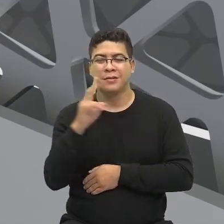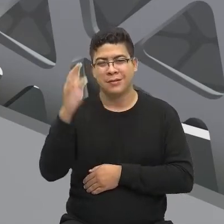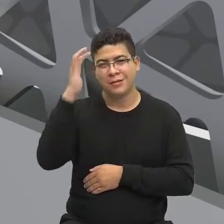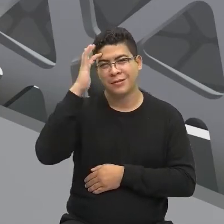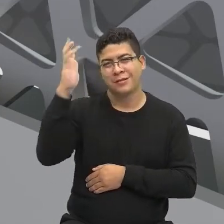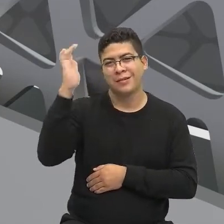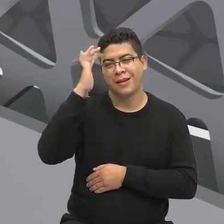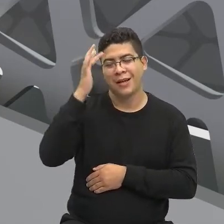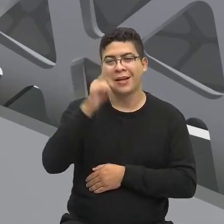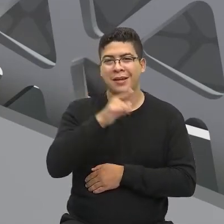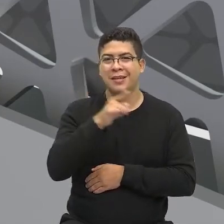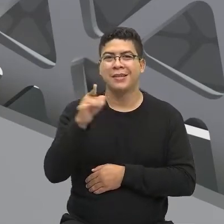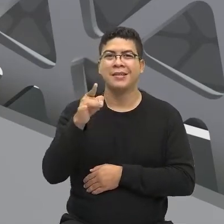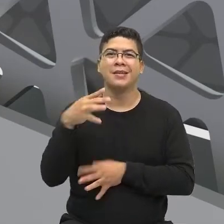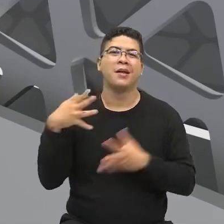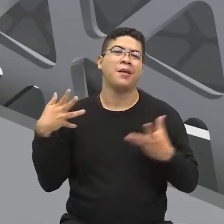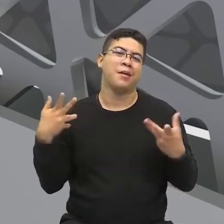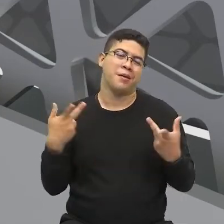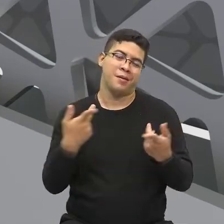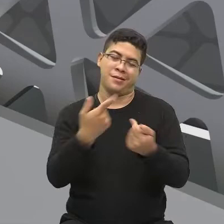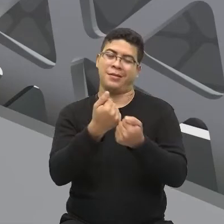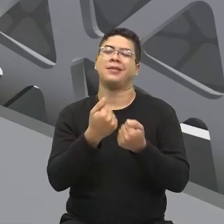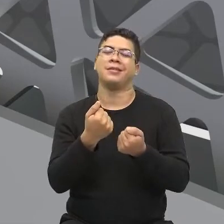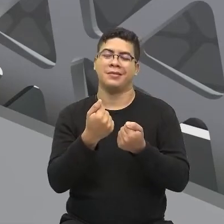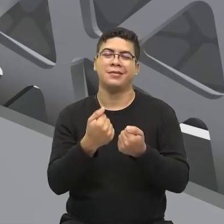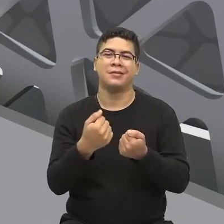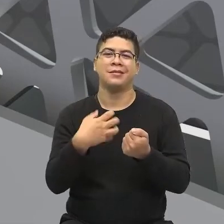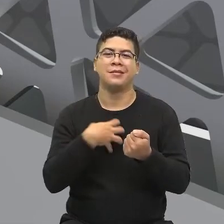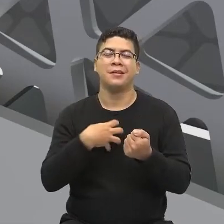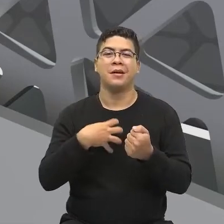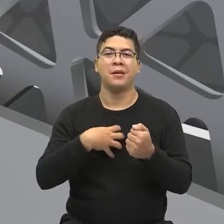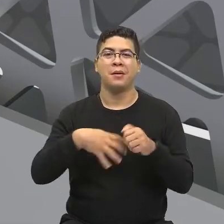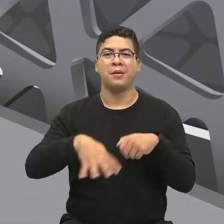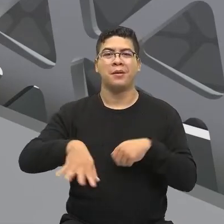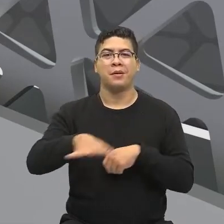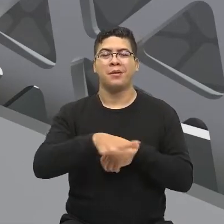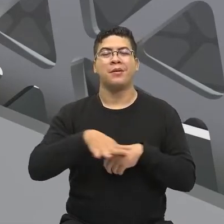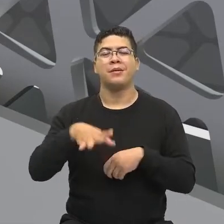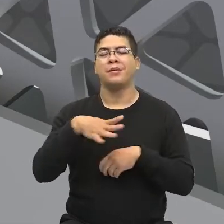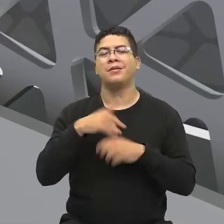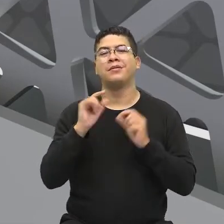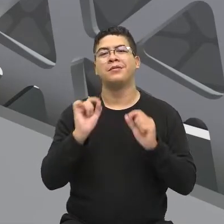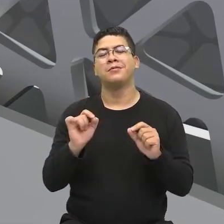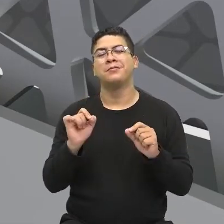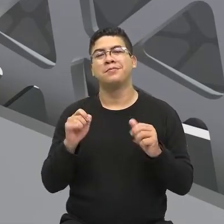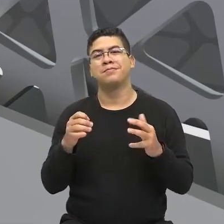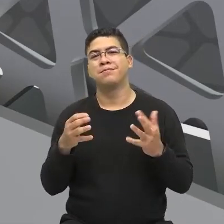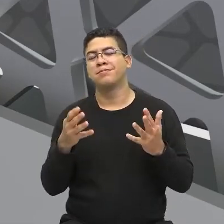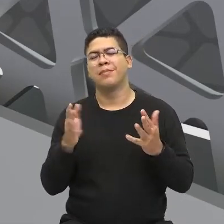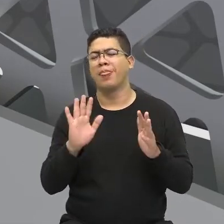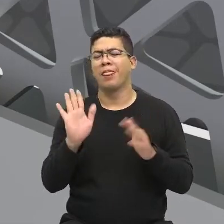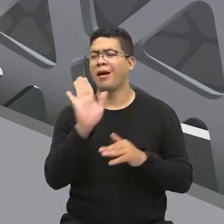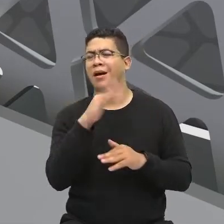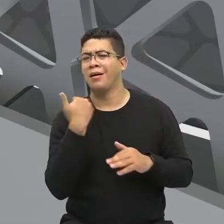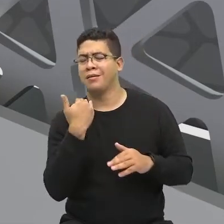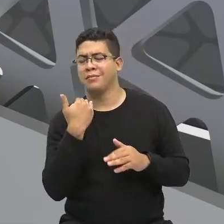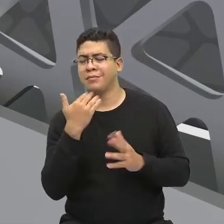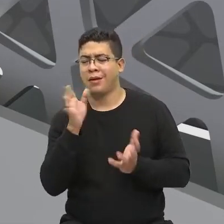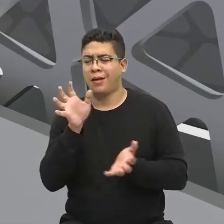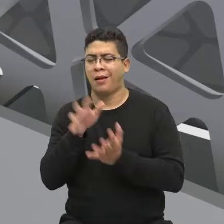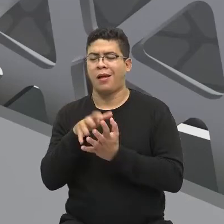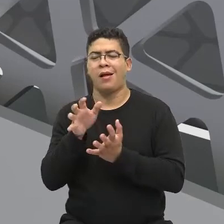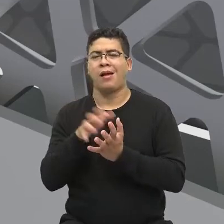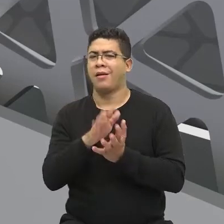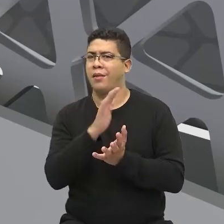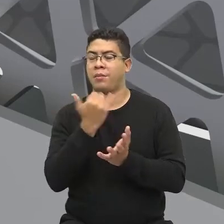né? Então é maravilhosa a parte que ele cita, né? Que não está morta, né? Recife está